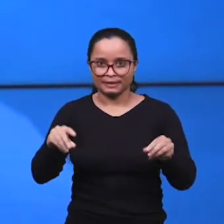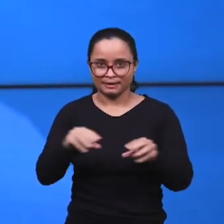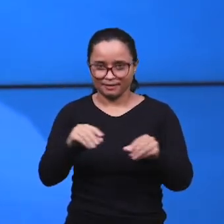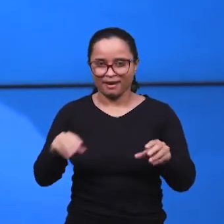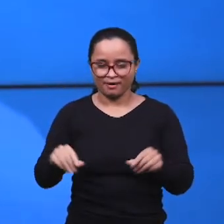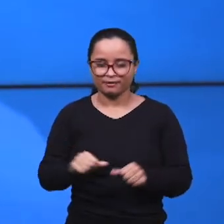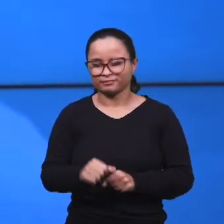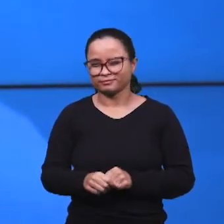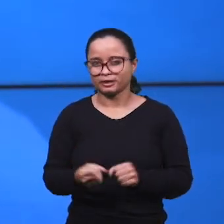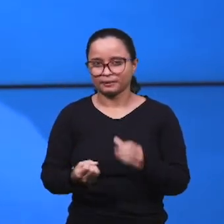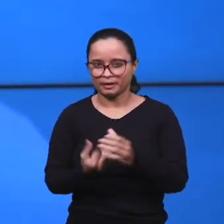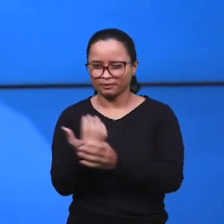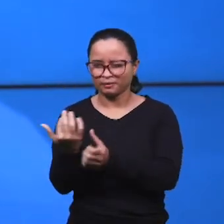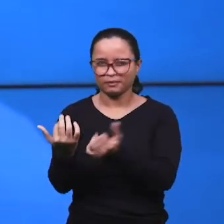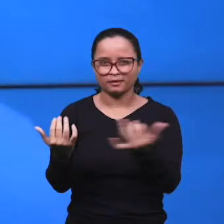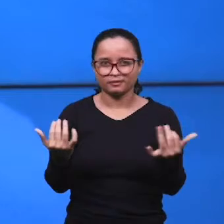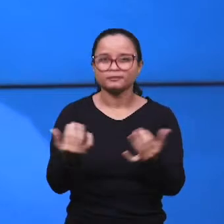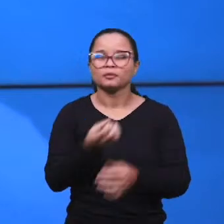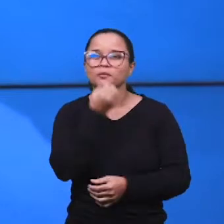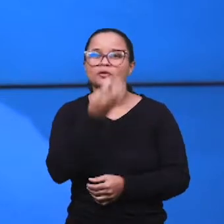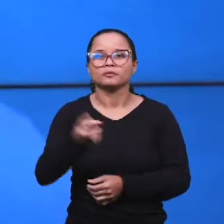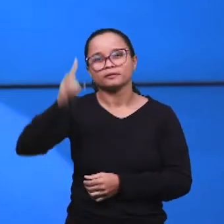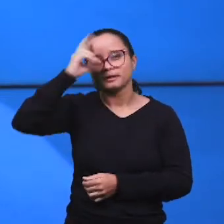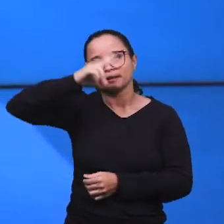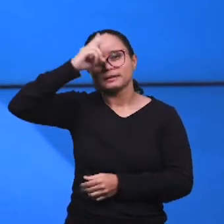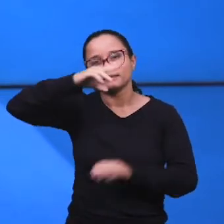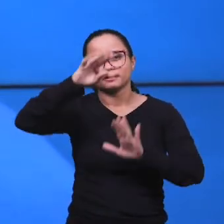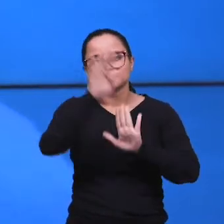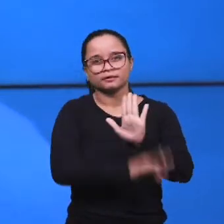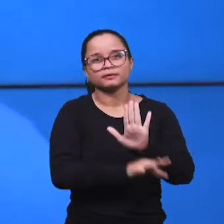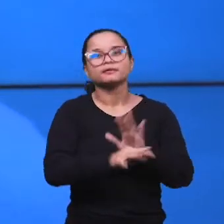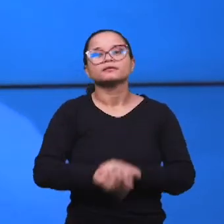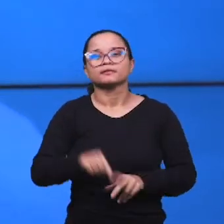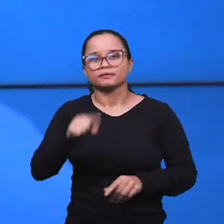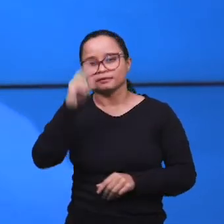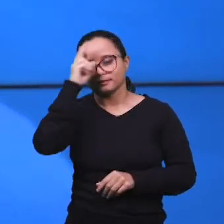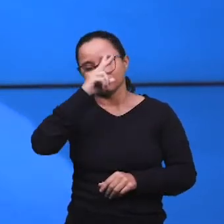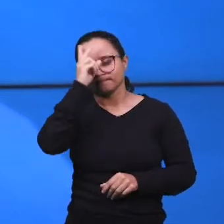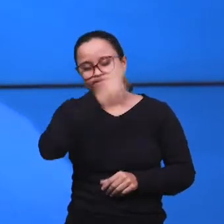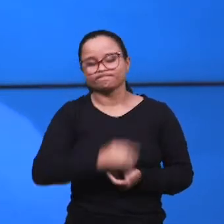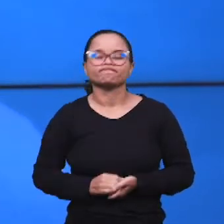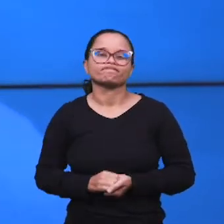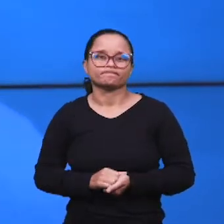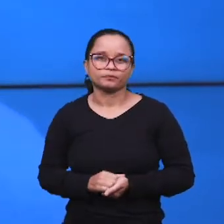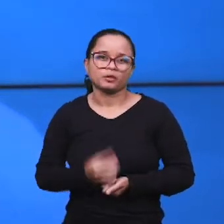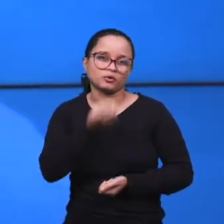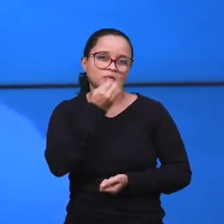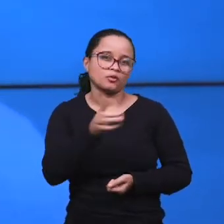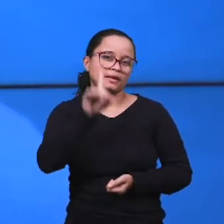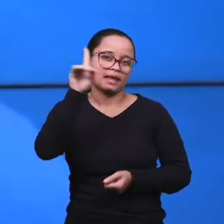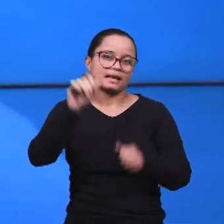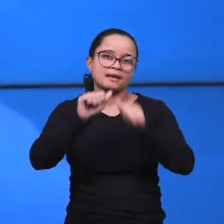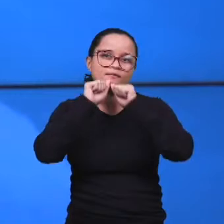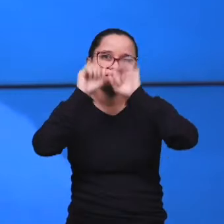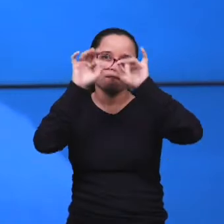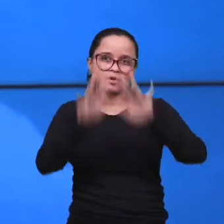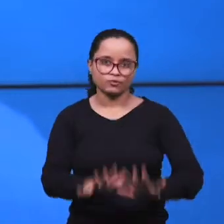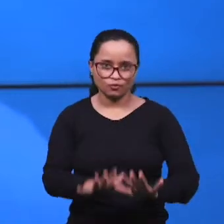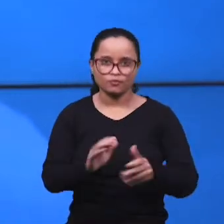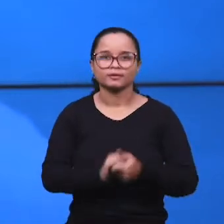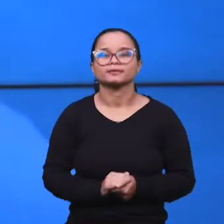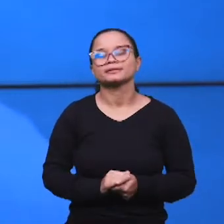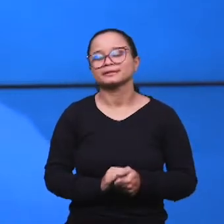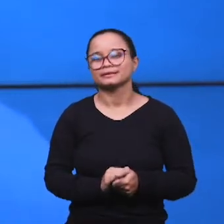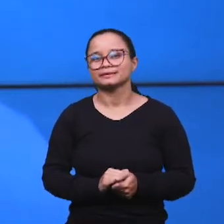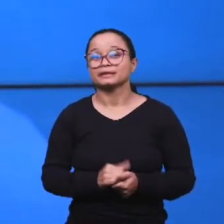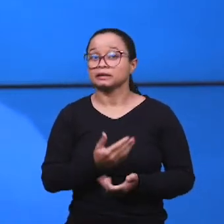bem colocado, muito bem lembrado no texto que você citou de Oséias capítulo 6, verso 3. Que Deus abençoe, Tiago, seja uma